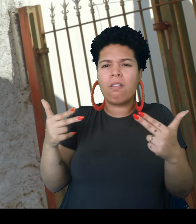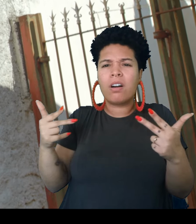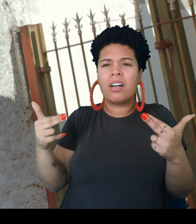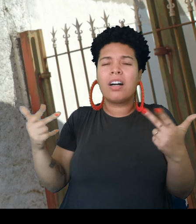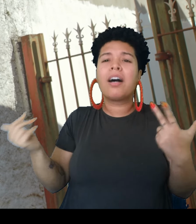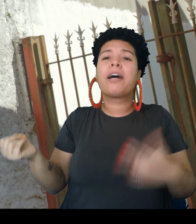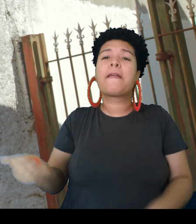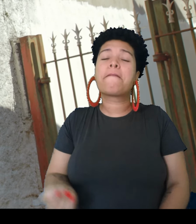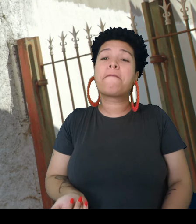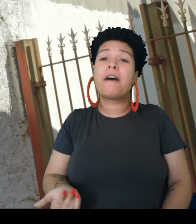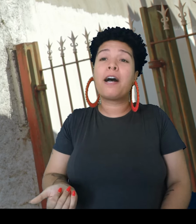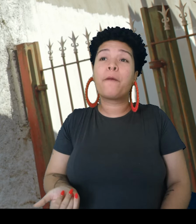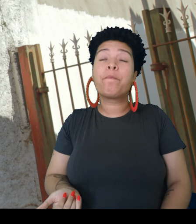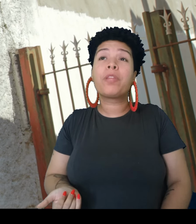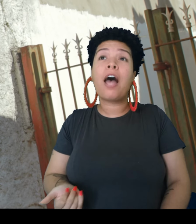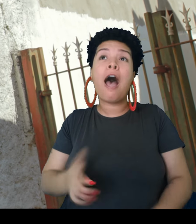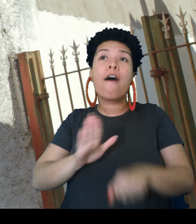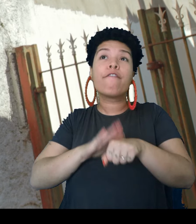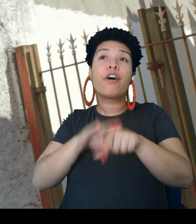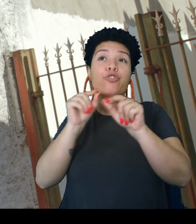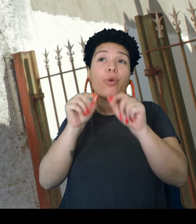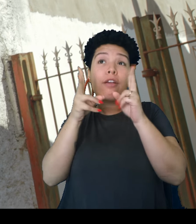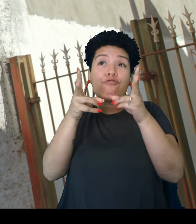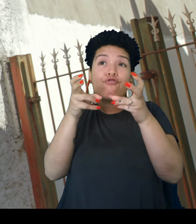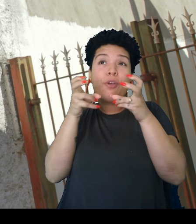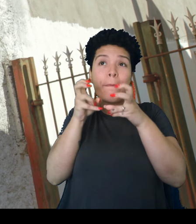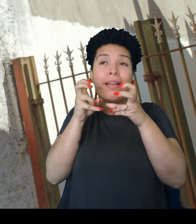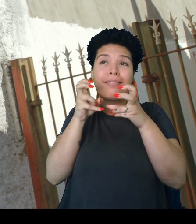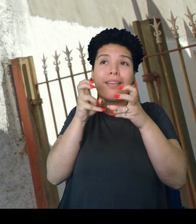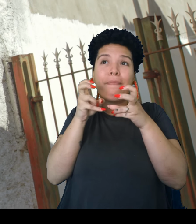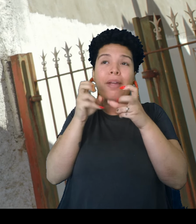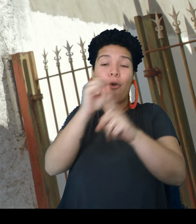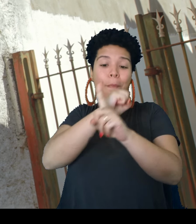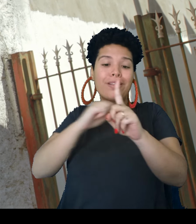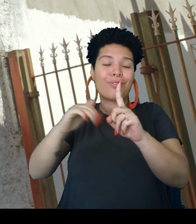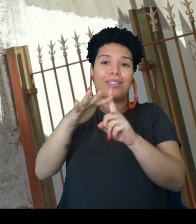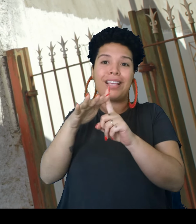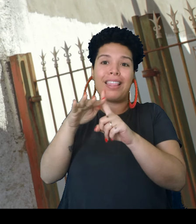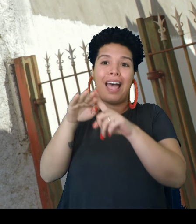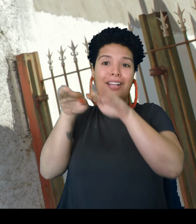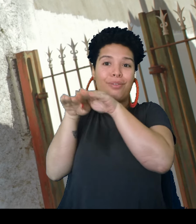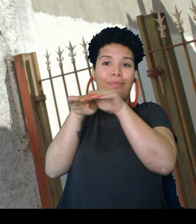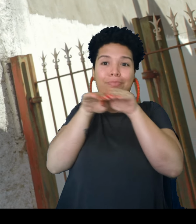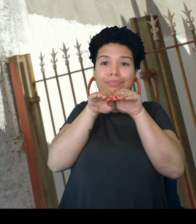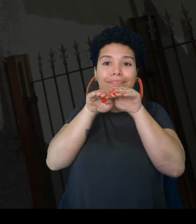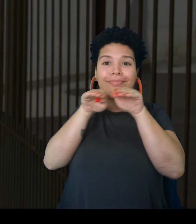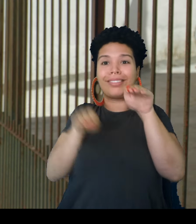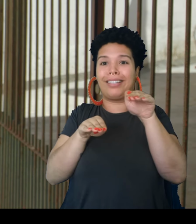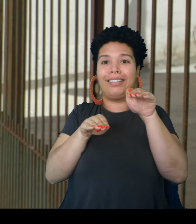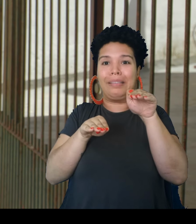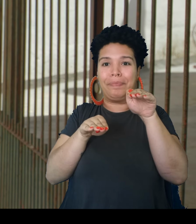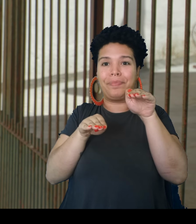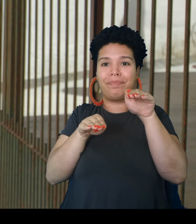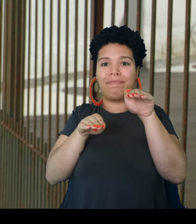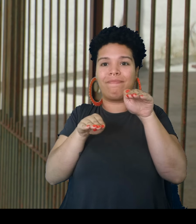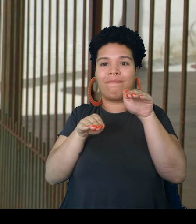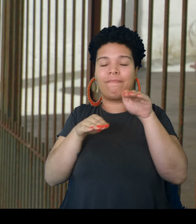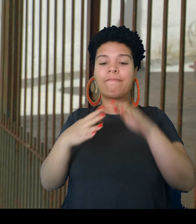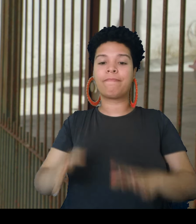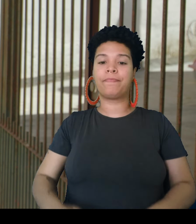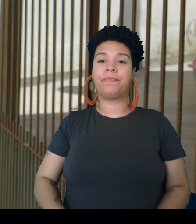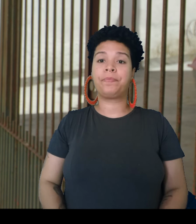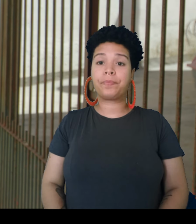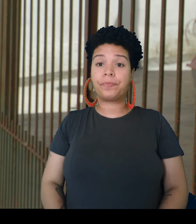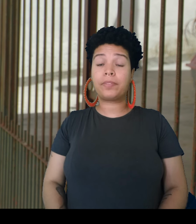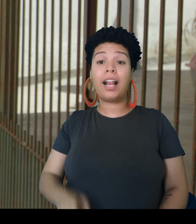Comportada propõem uma leitura da sociedade fora dos padrões patriarcais a que todos somos submetidos. Simone de Beauvoir